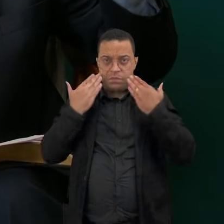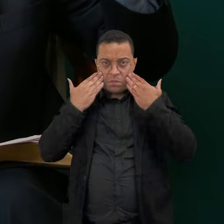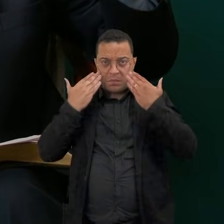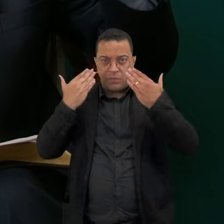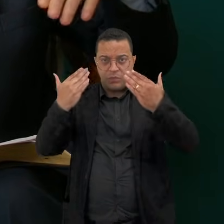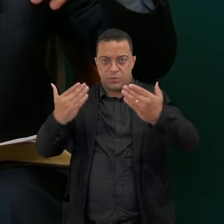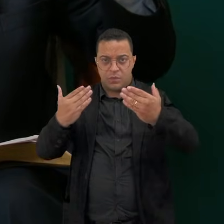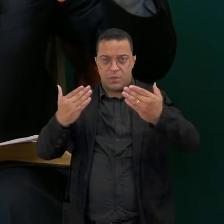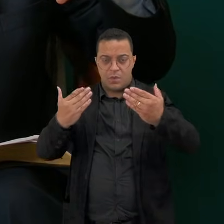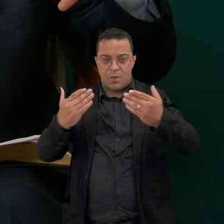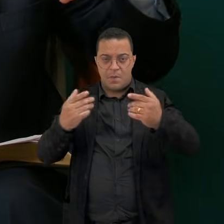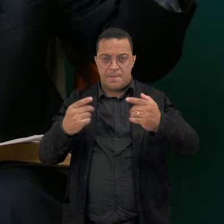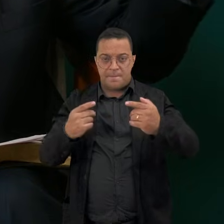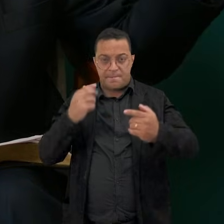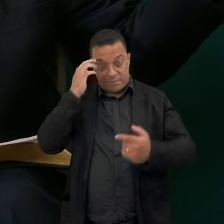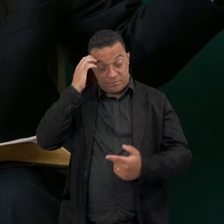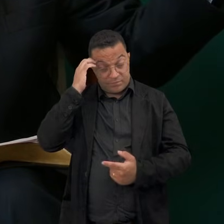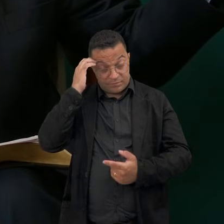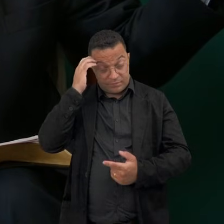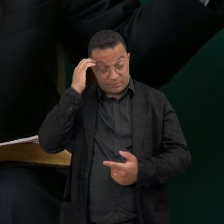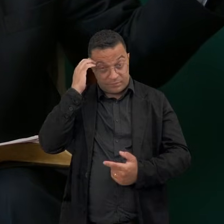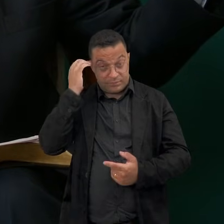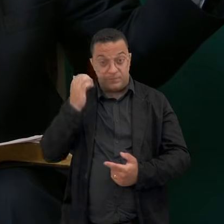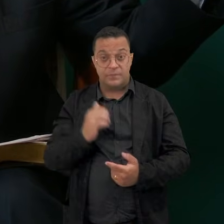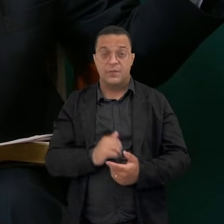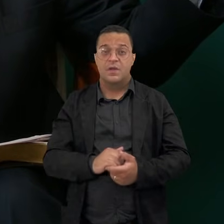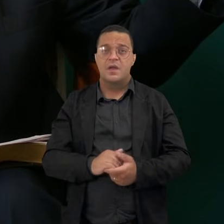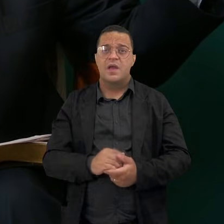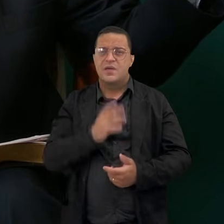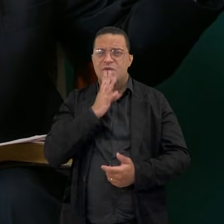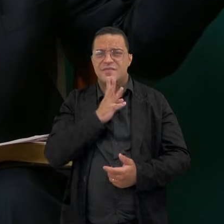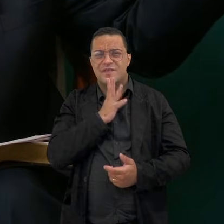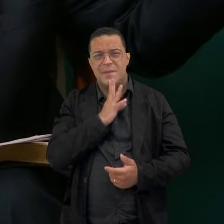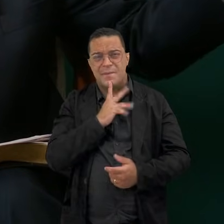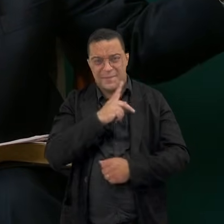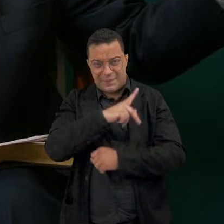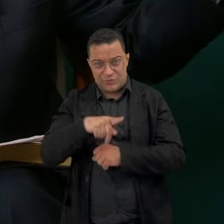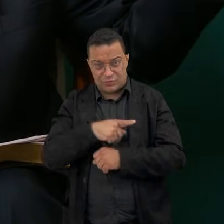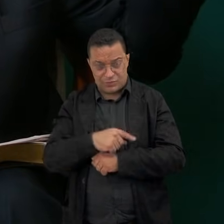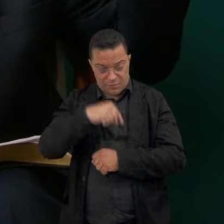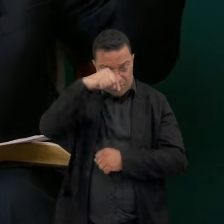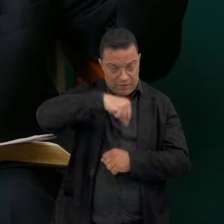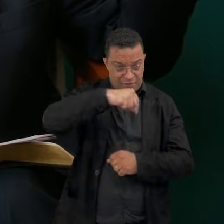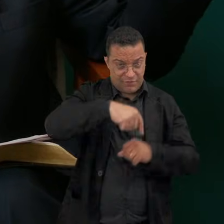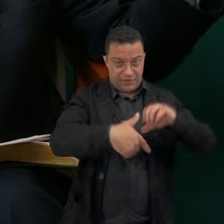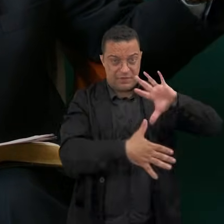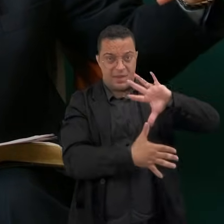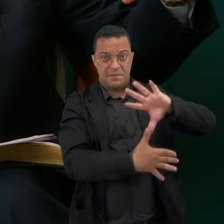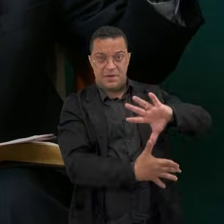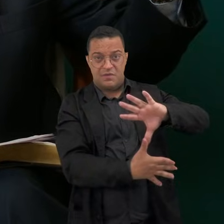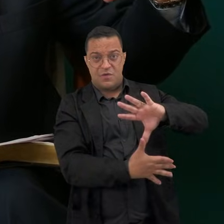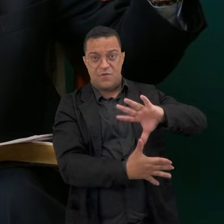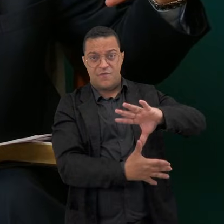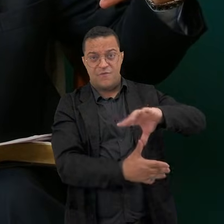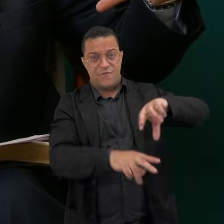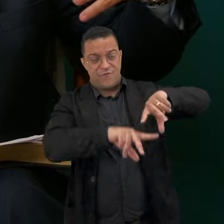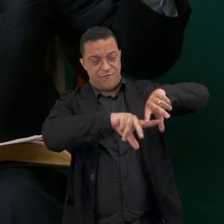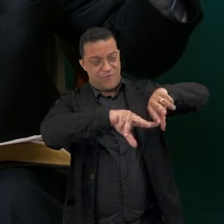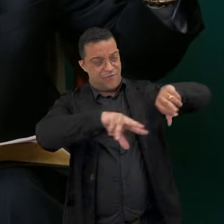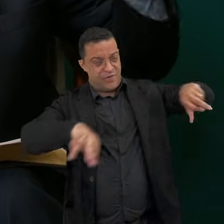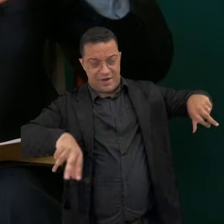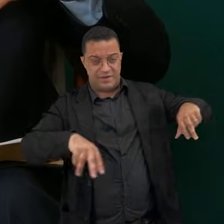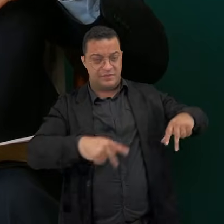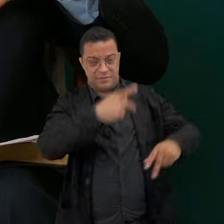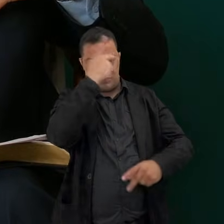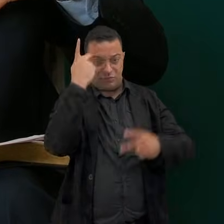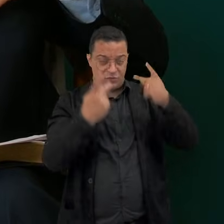processo, até inclusive, como ele tinha muitos conhecidos na América Latina, ele conversou com vários líderes ali,